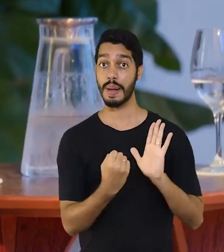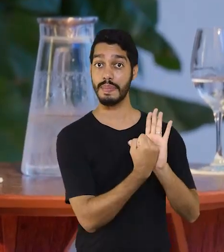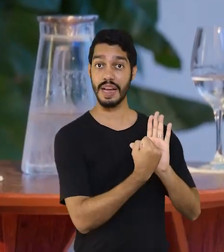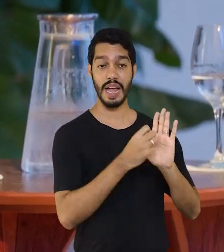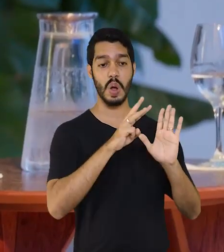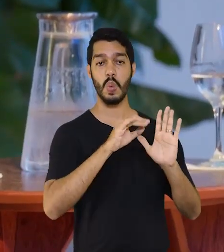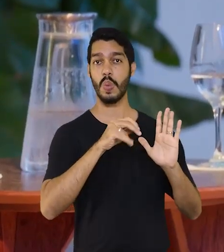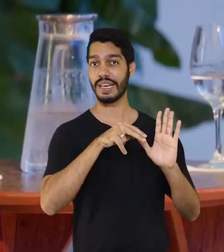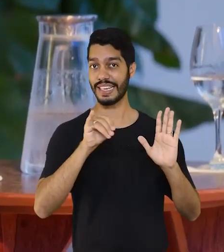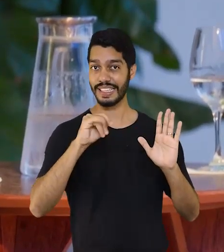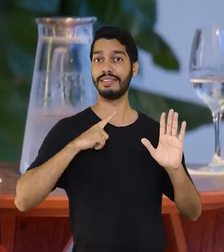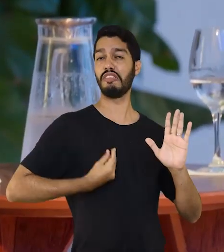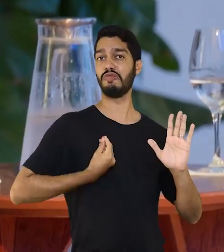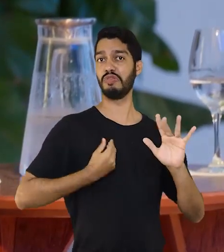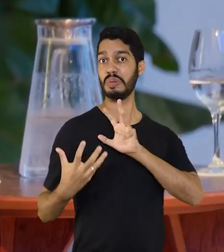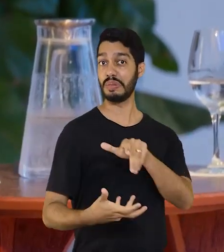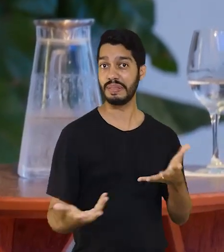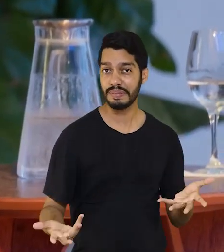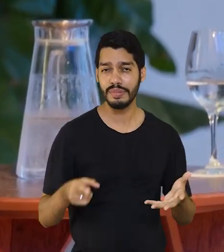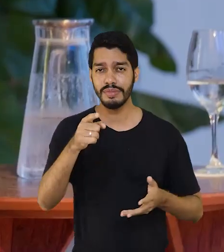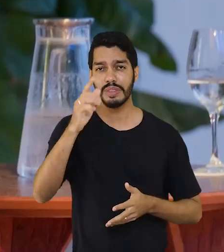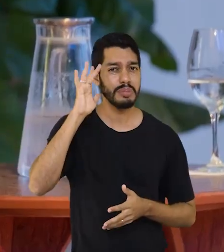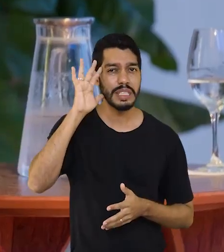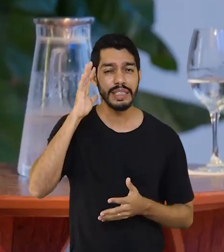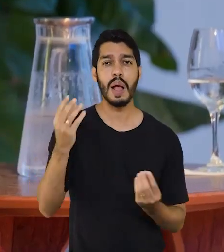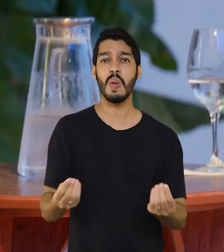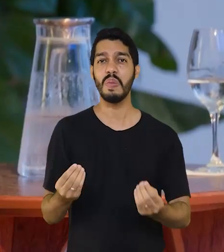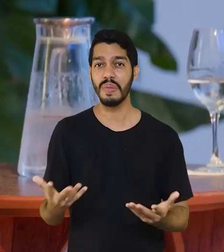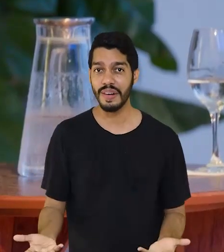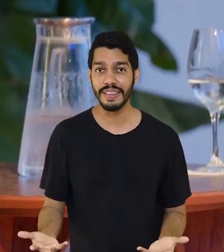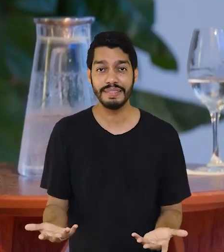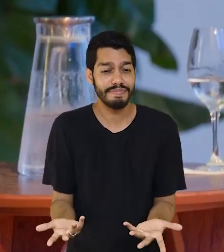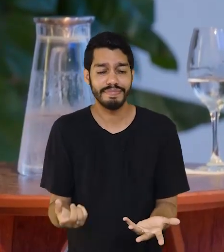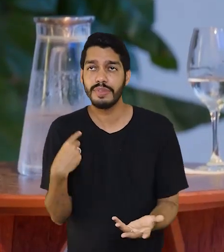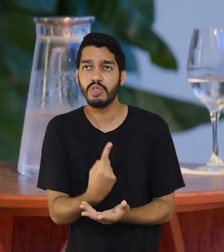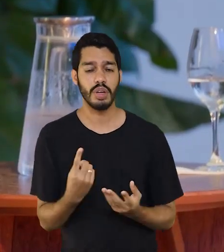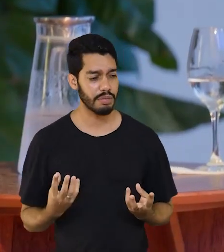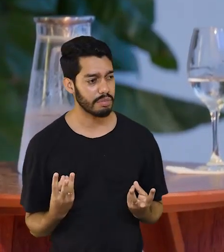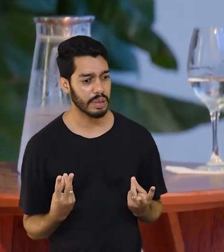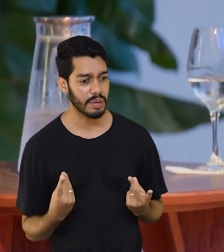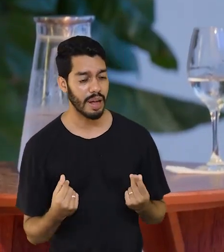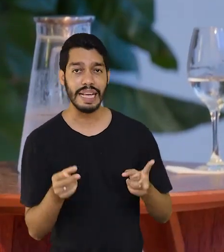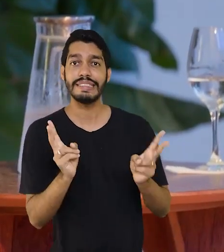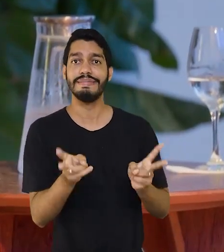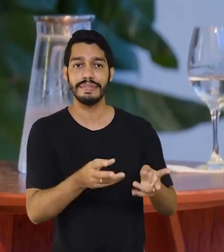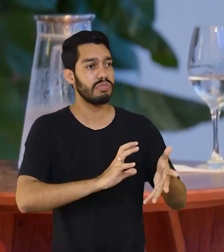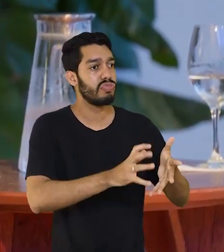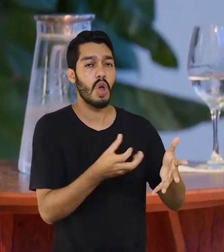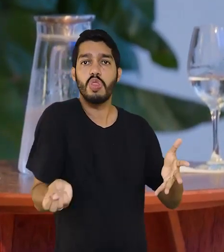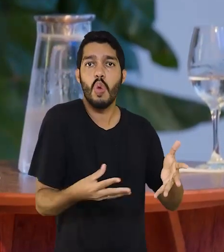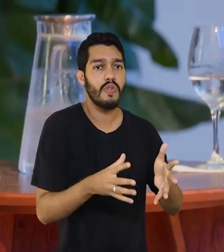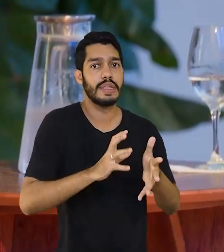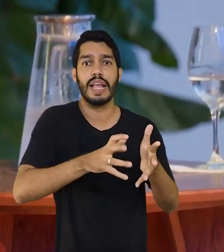sendo que a marca Winning está na presença global. Então, se você imaginar assim, esse motor, né? Essa conta nunca vai fechar, vai sempre entrar